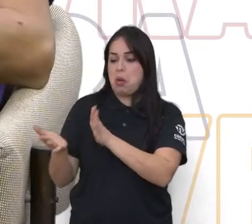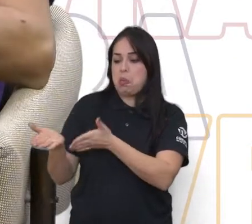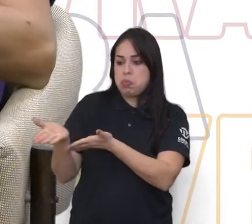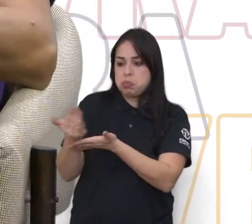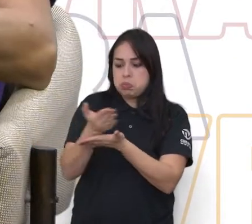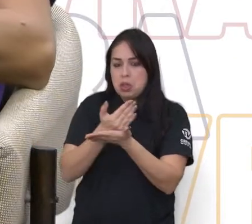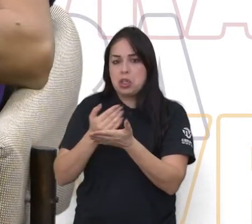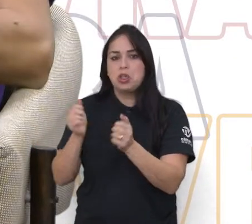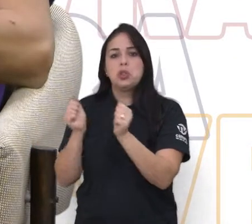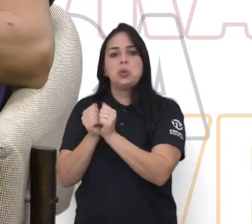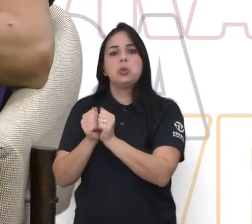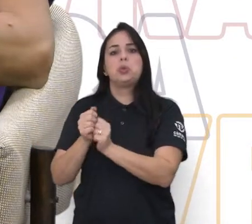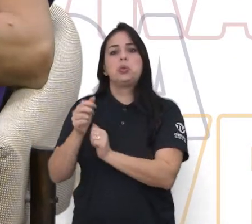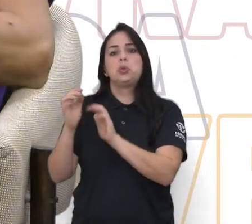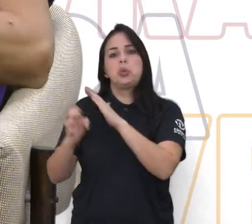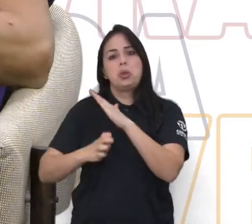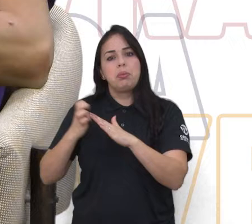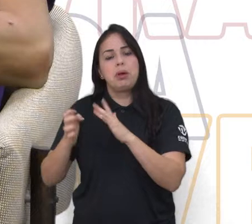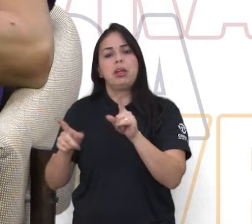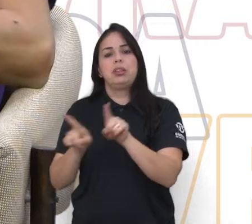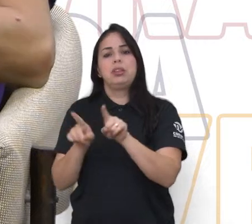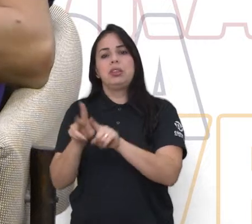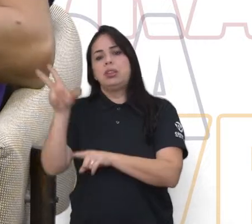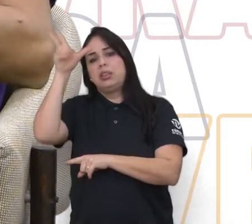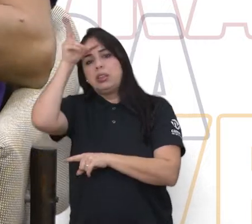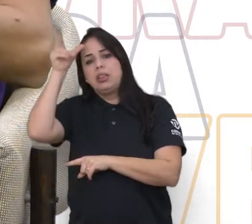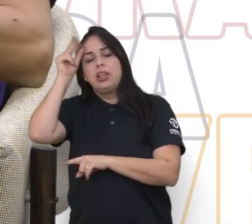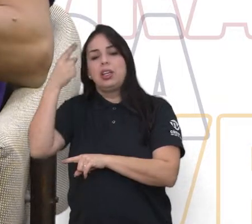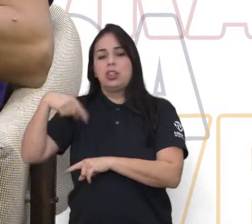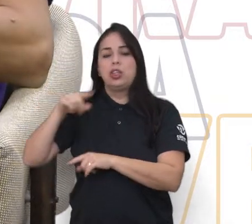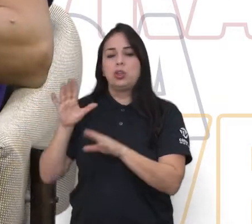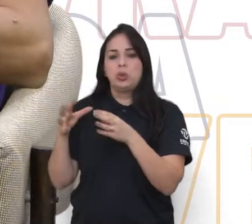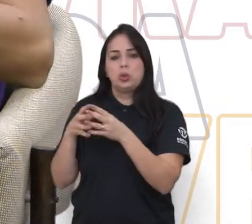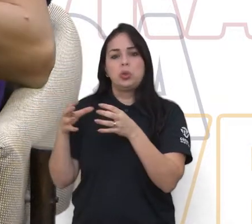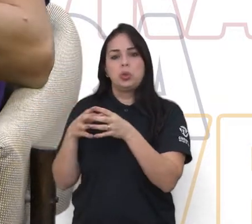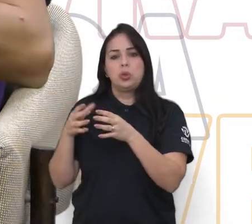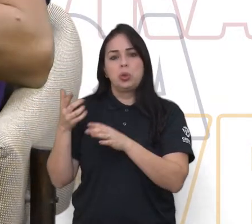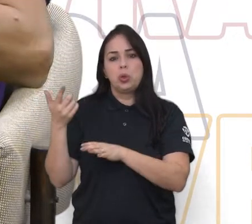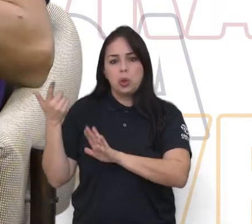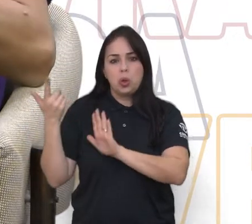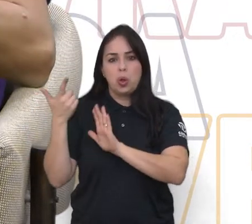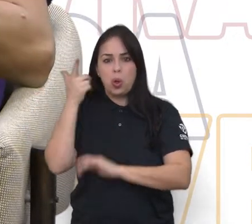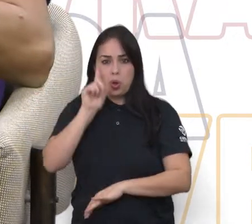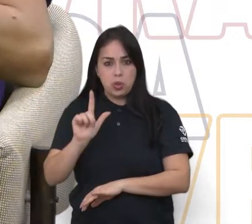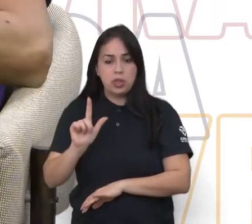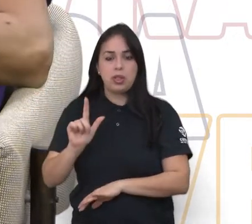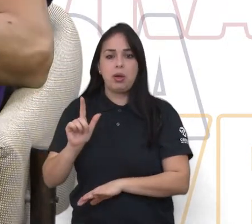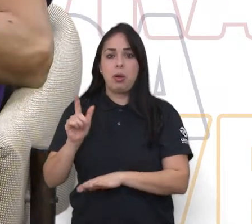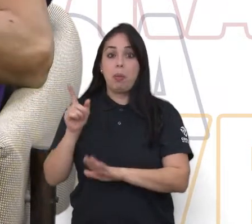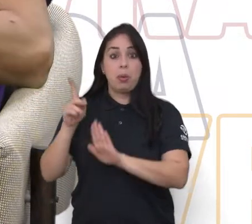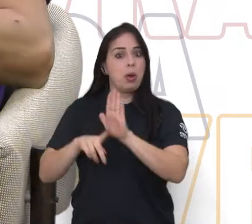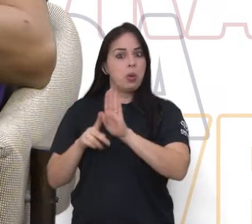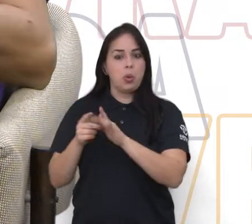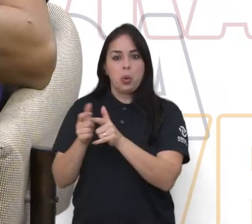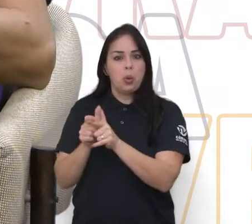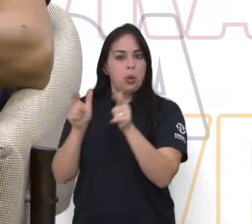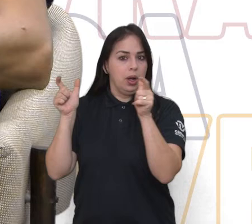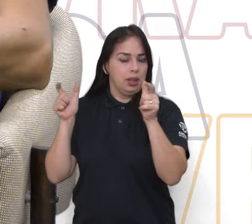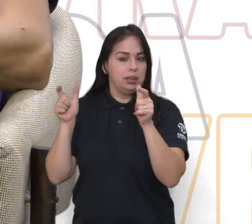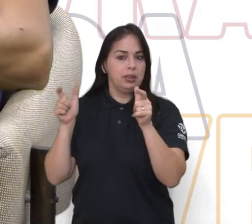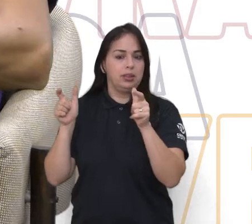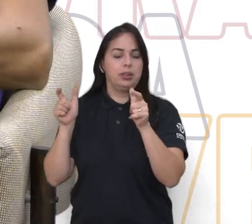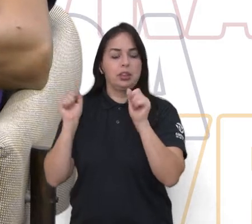instituições, prefeituras, fundações culturais. E a gente conseguiu captar recursos e realizar projetos grandiosos que propiciou